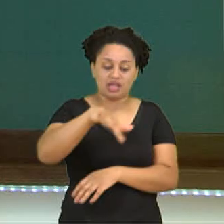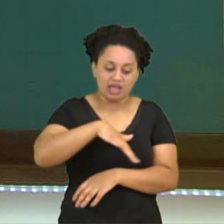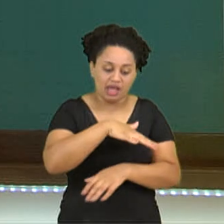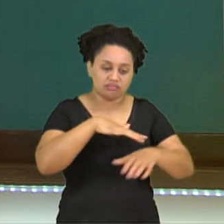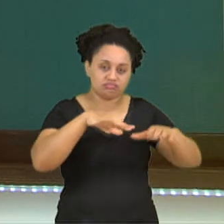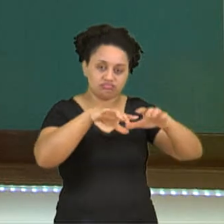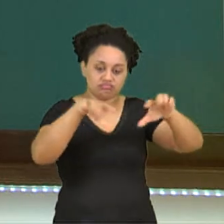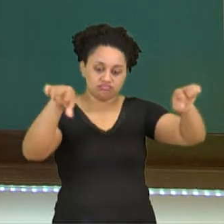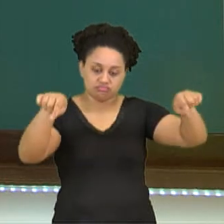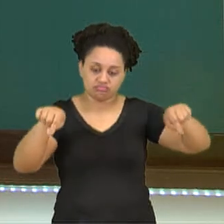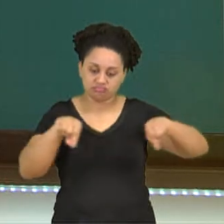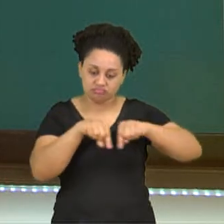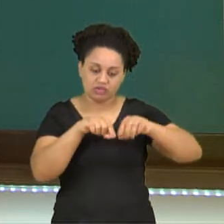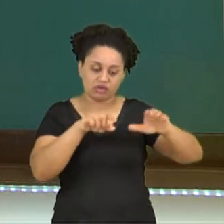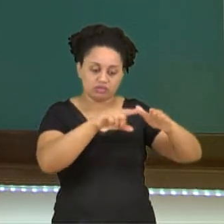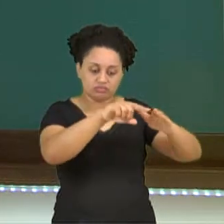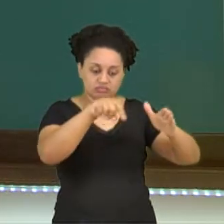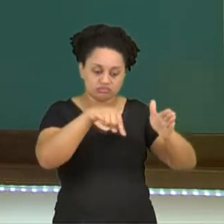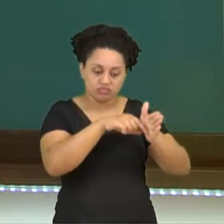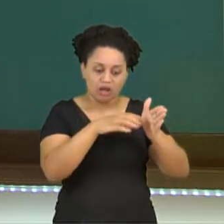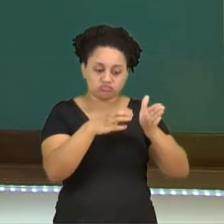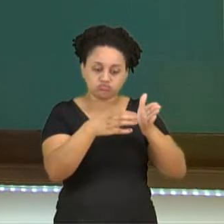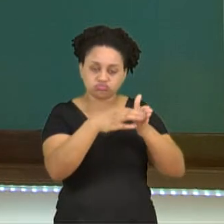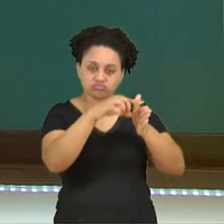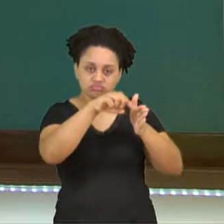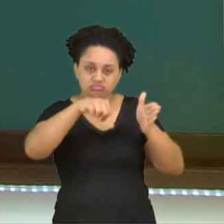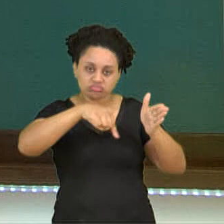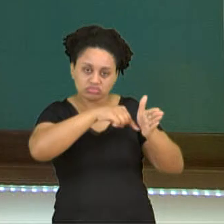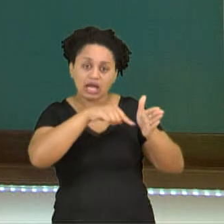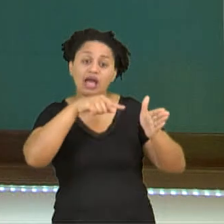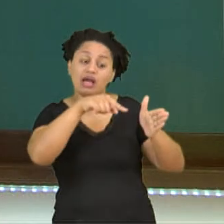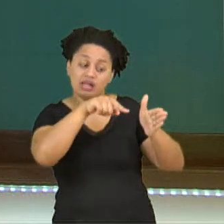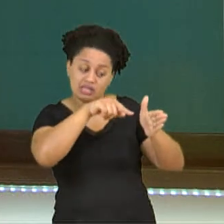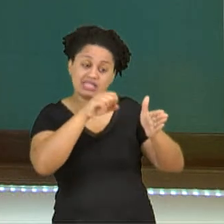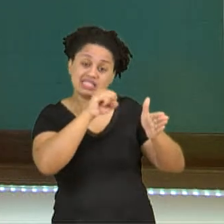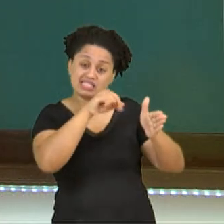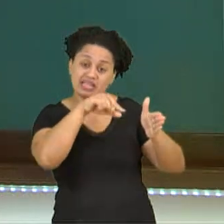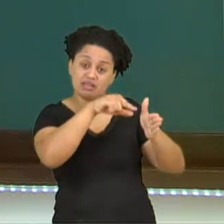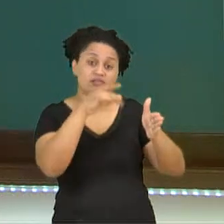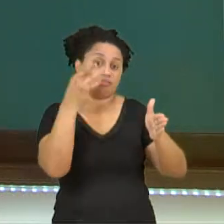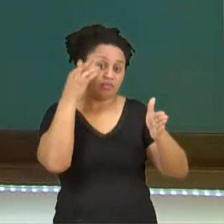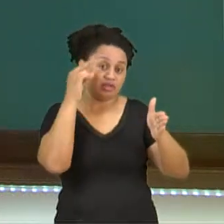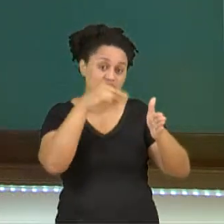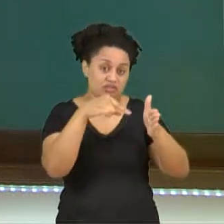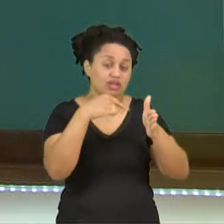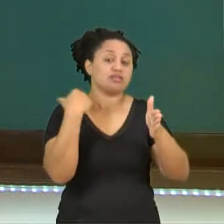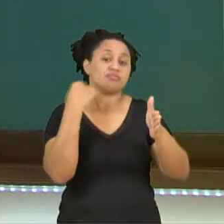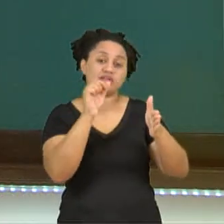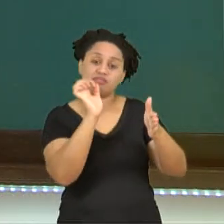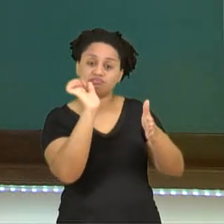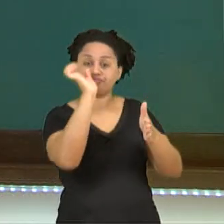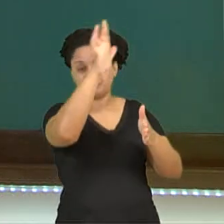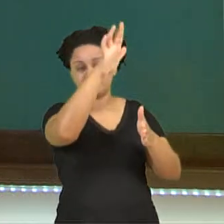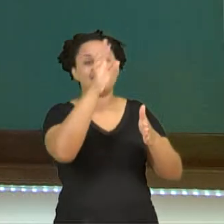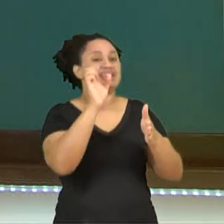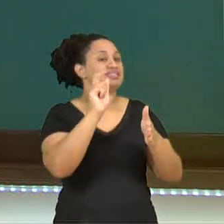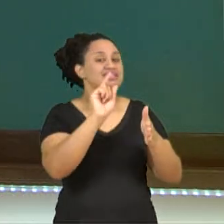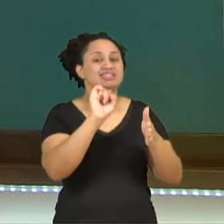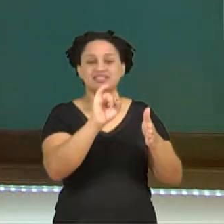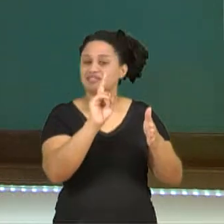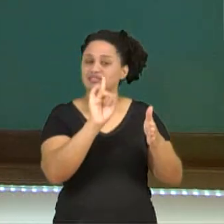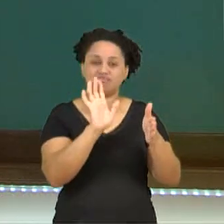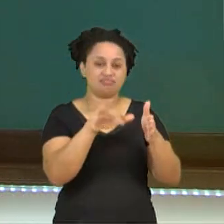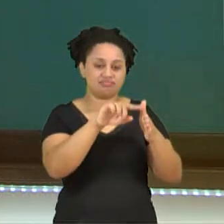ali e nessa área do garrafão ele precisa arremessar. Caso ele não arremesse, ele vai ter que